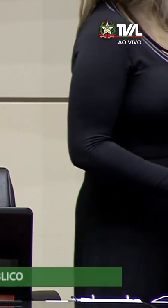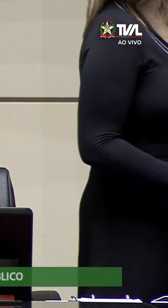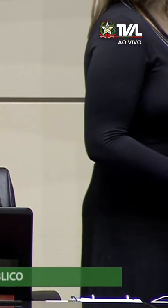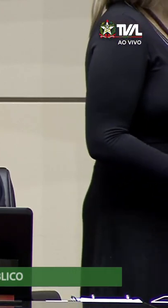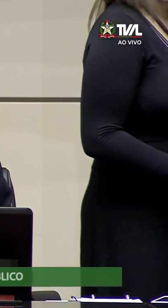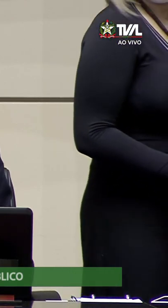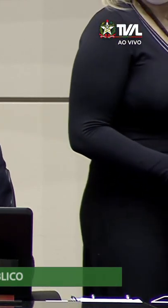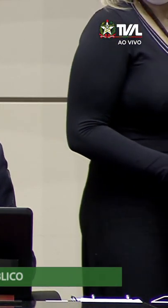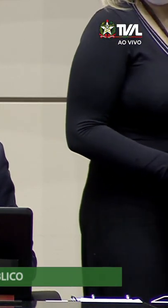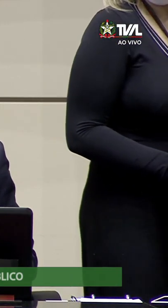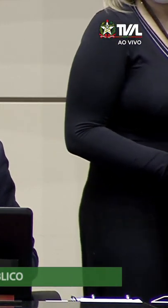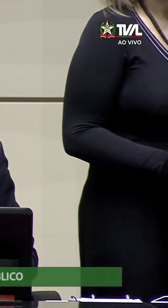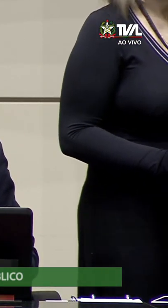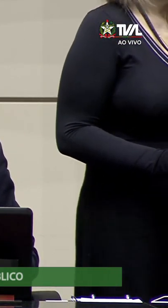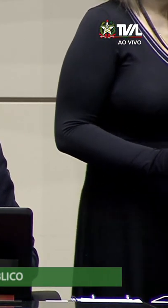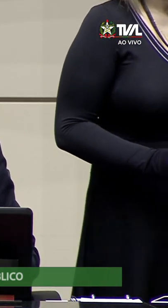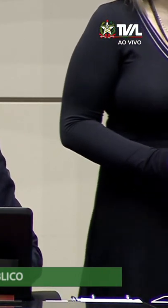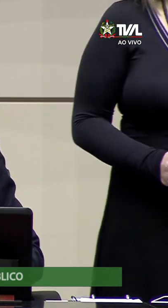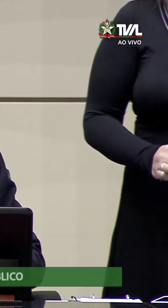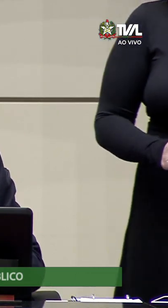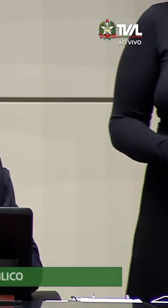Lima.